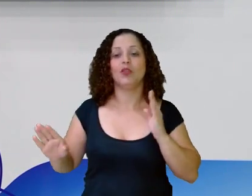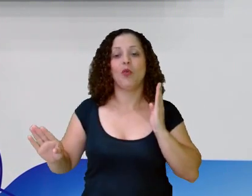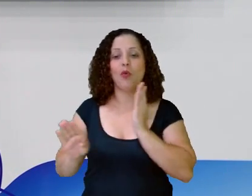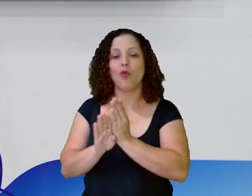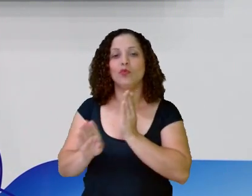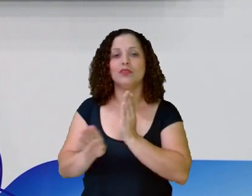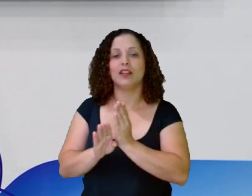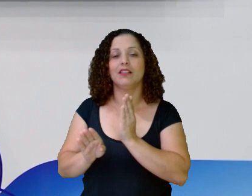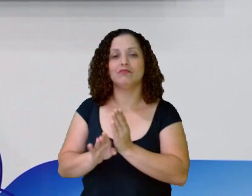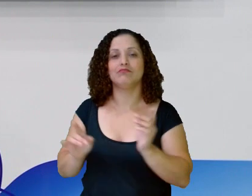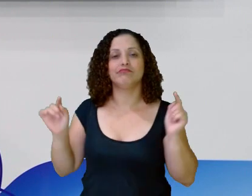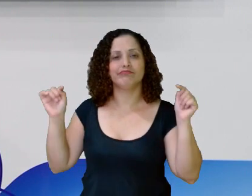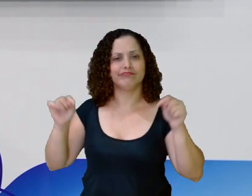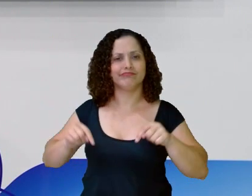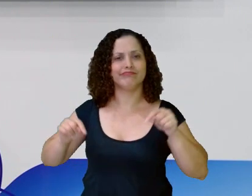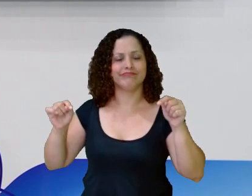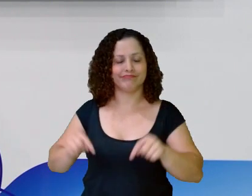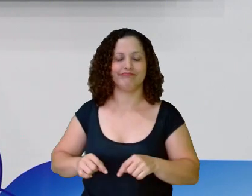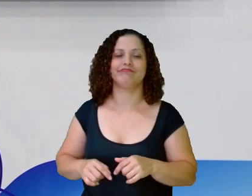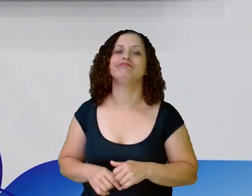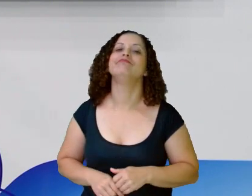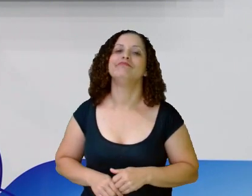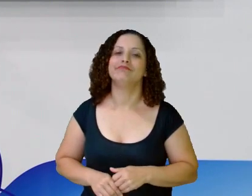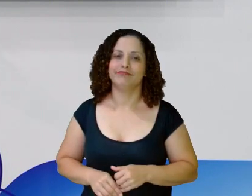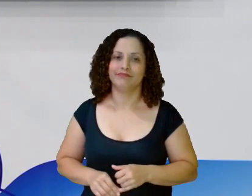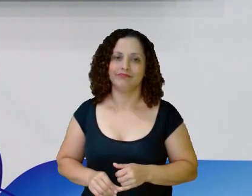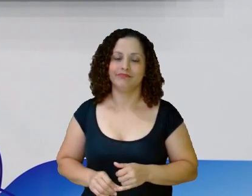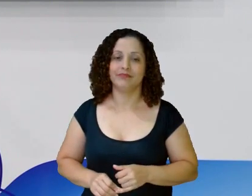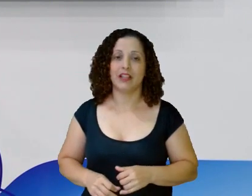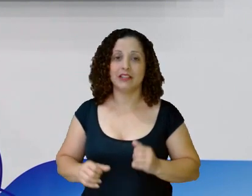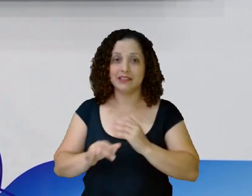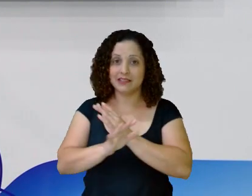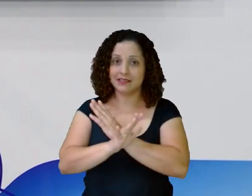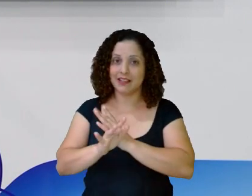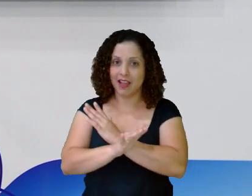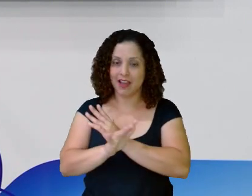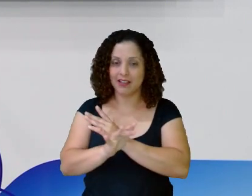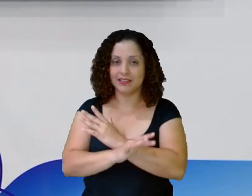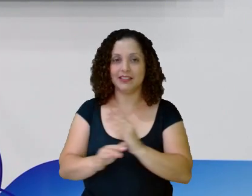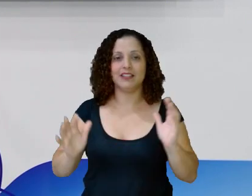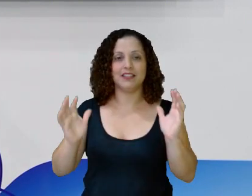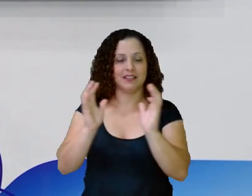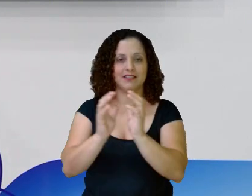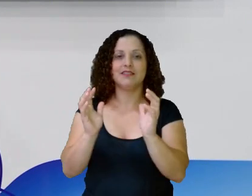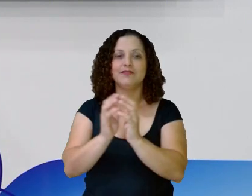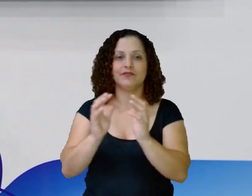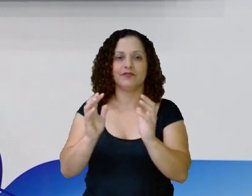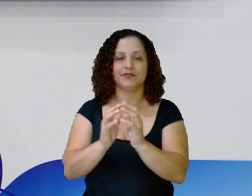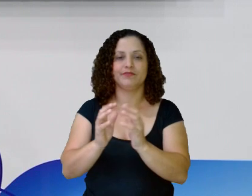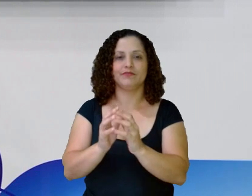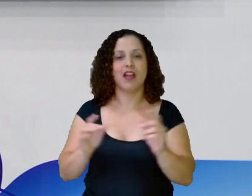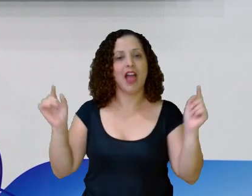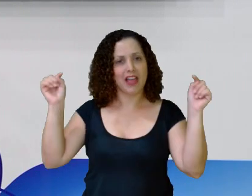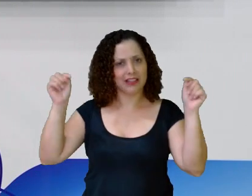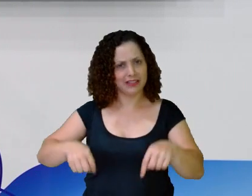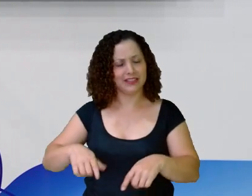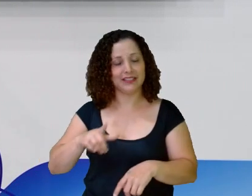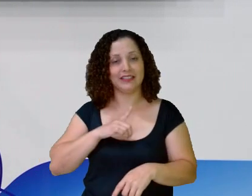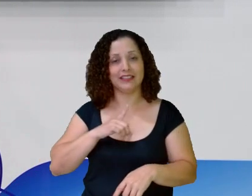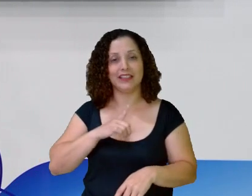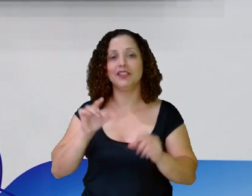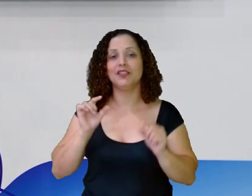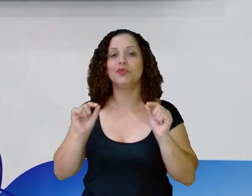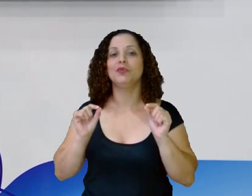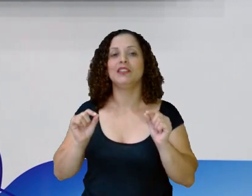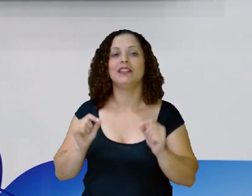nos centros urbanos. Por quê? O grande centro aqui, o centro da cidade do Recife. Porque aqui nós vamos encontrar